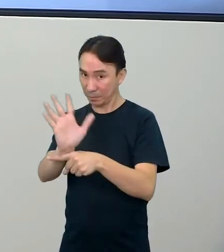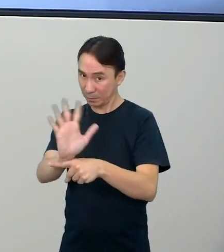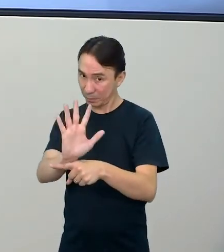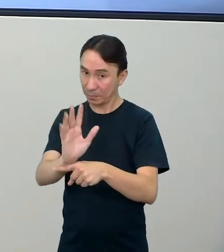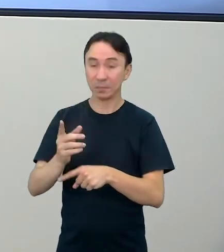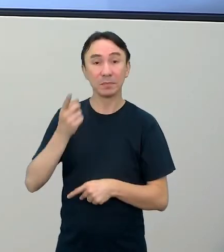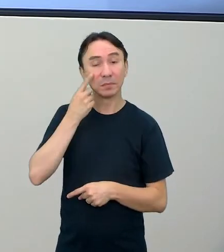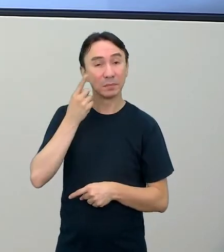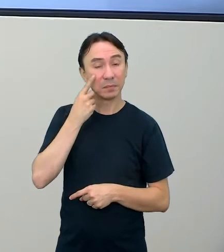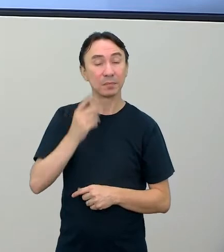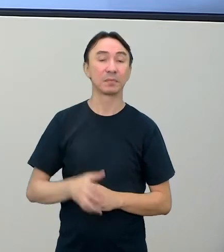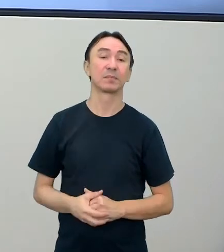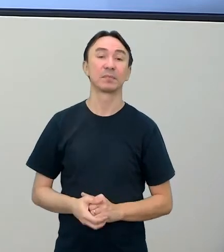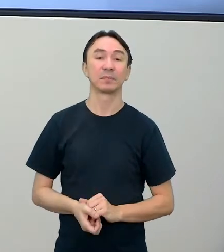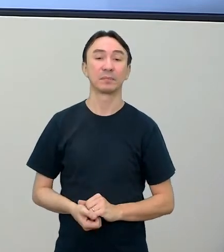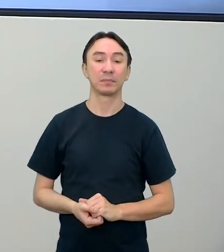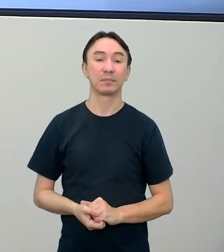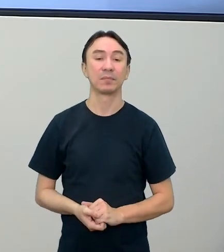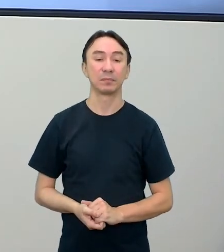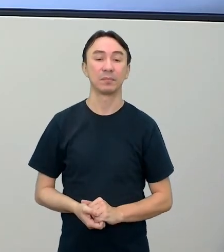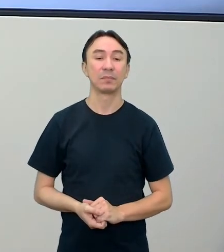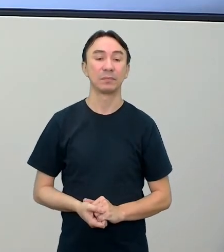solos. Vamos lá?